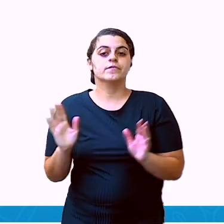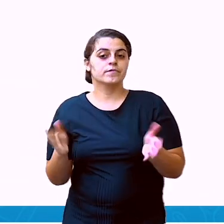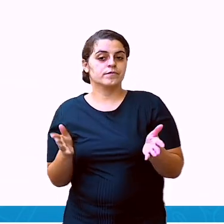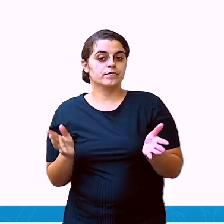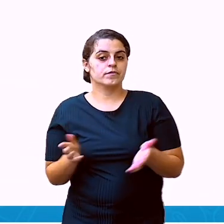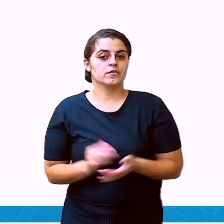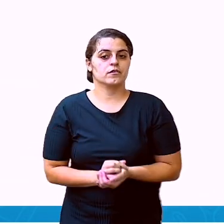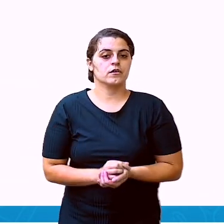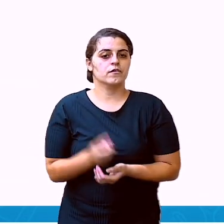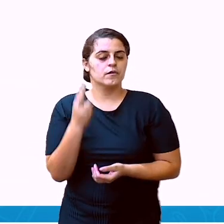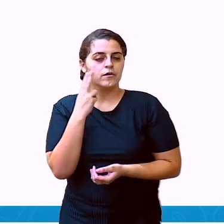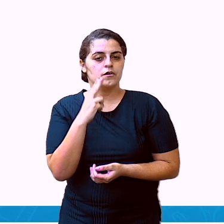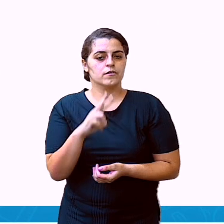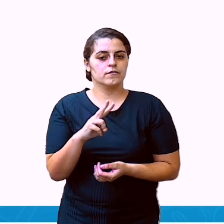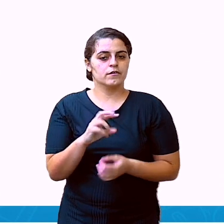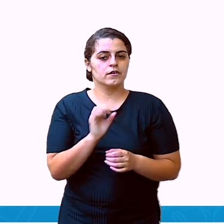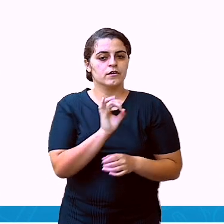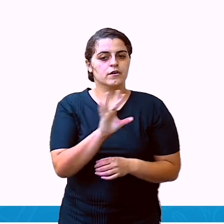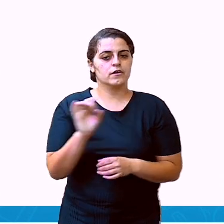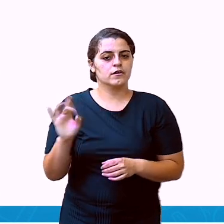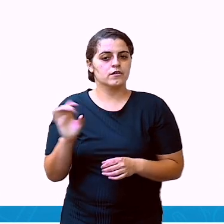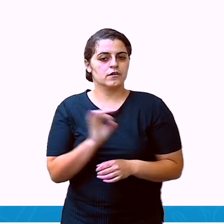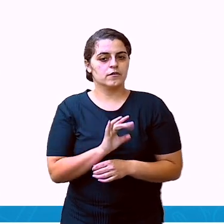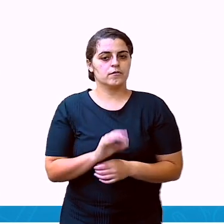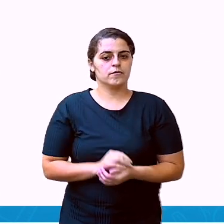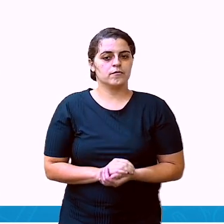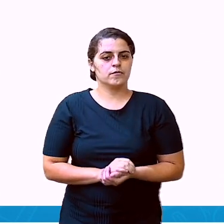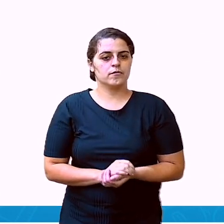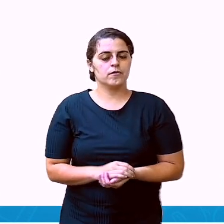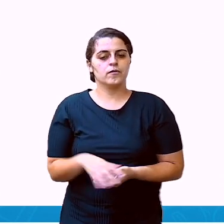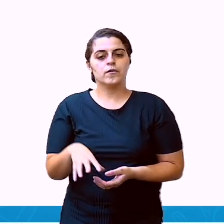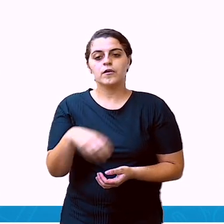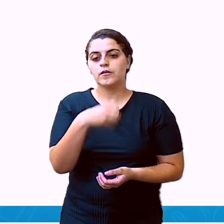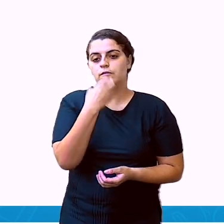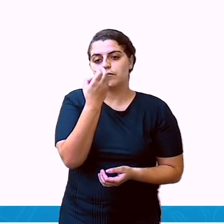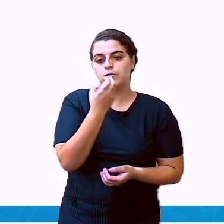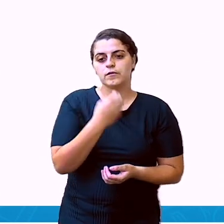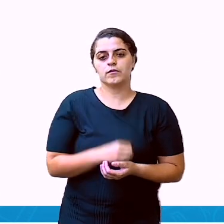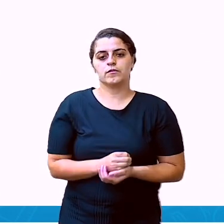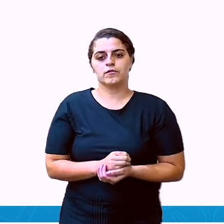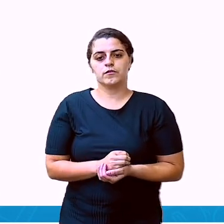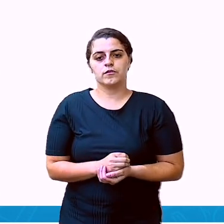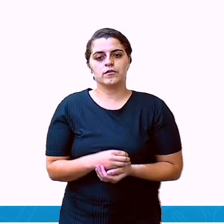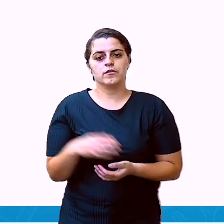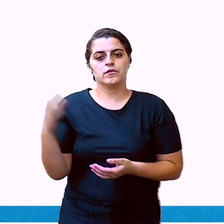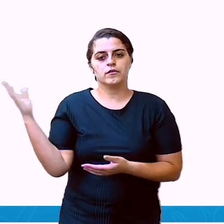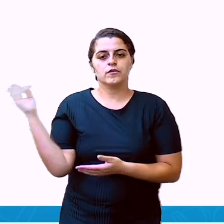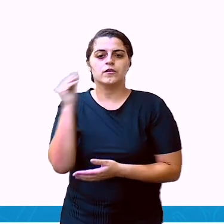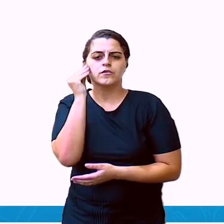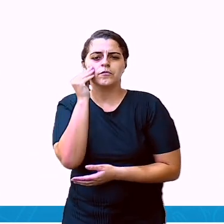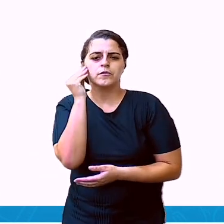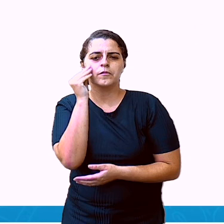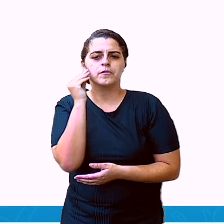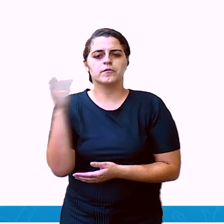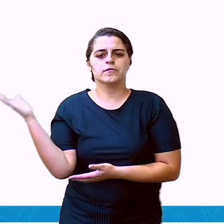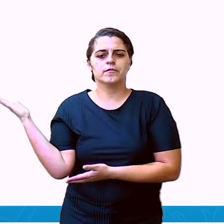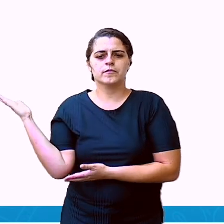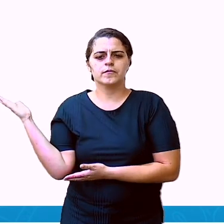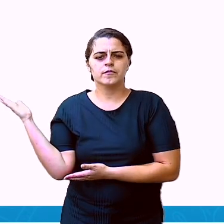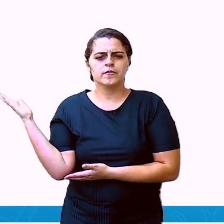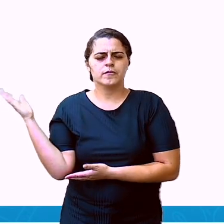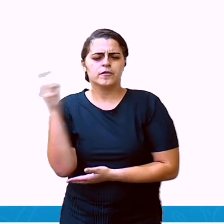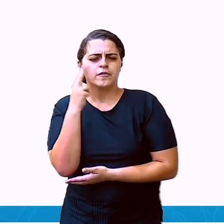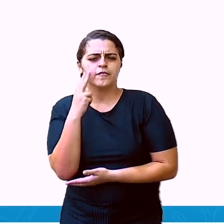Agora nós vamos olhar separadamente o fruto do nosso experimento.